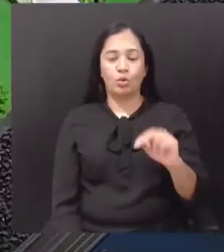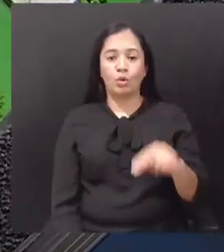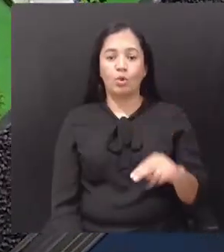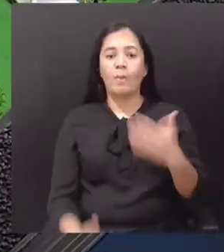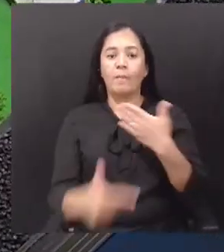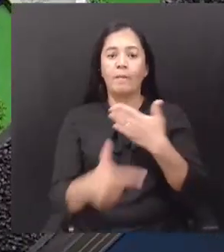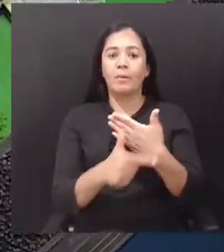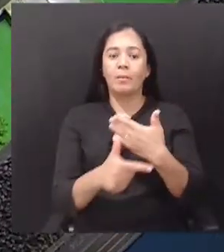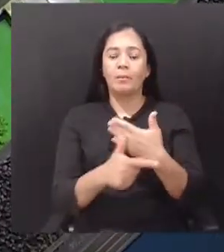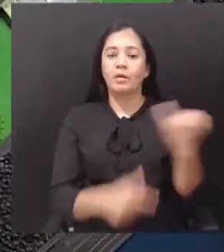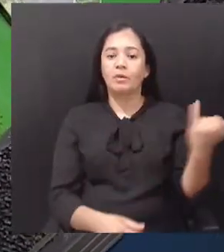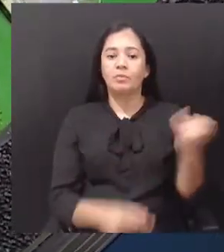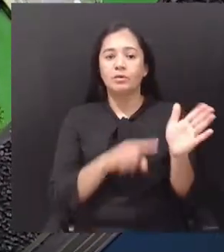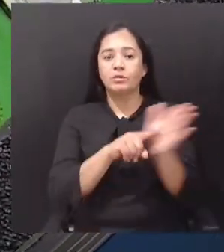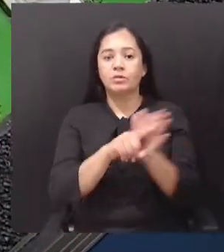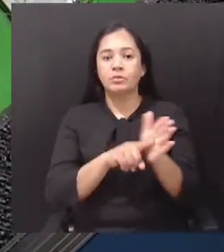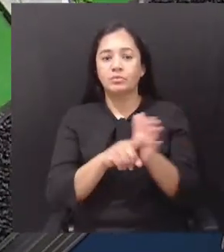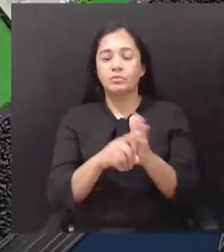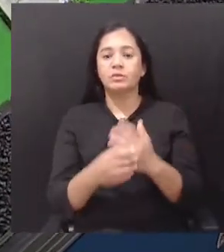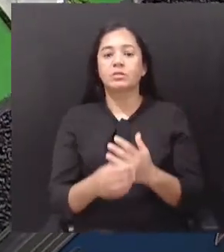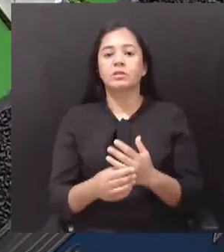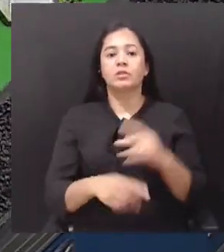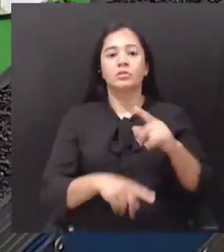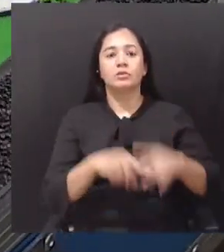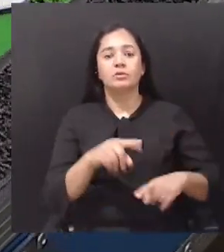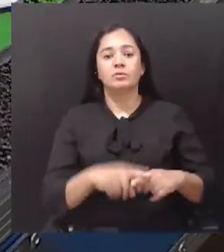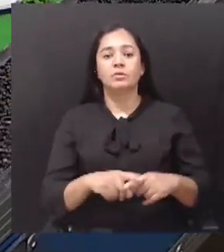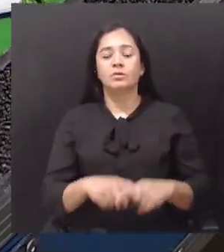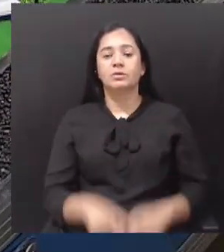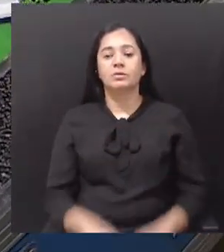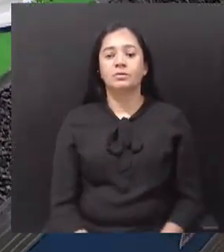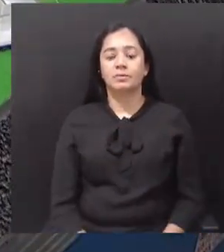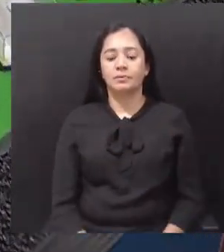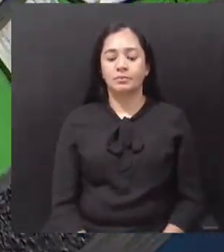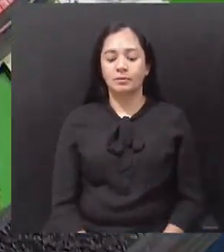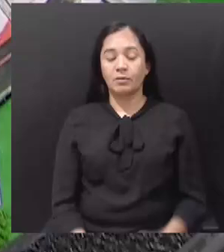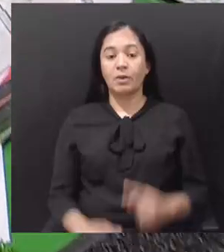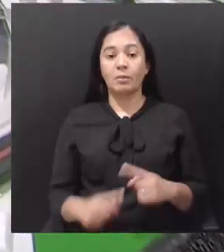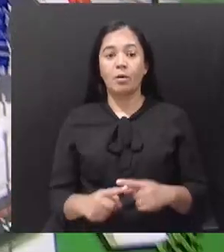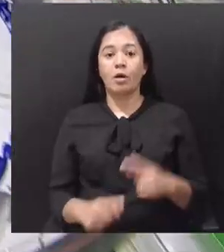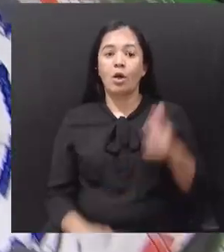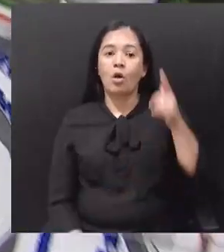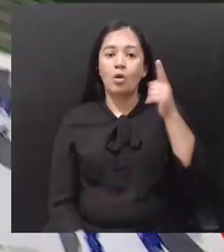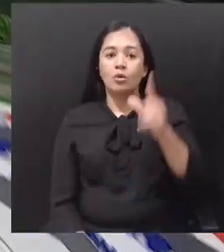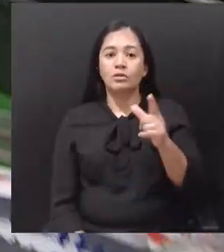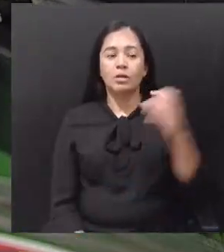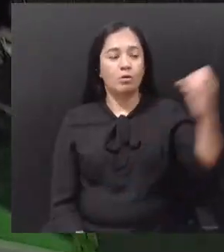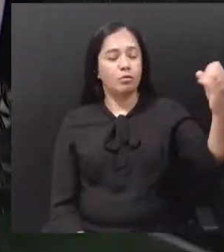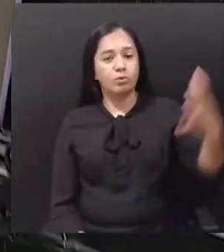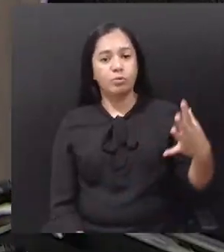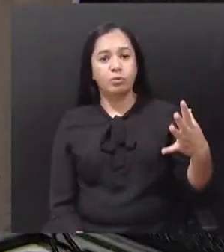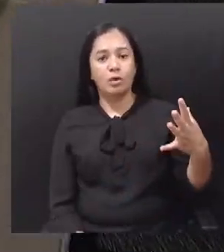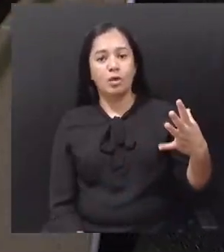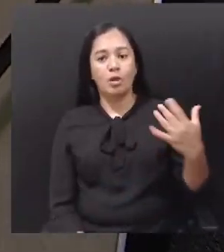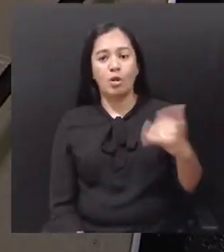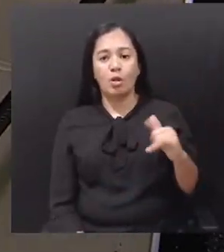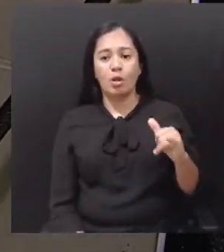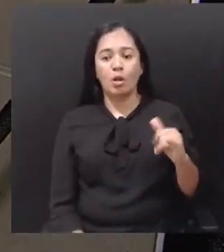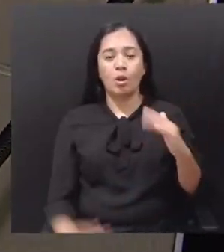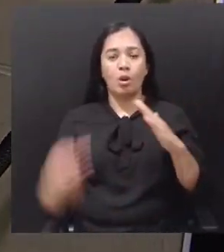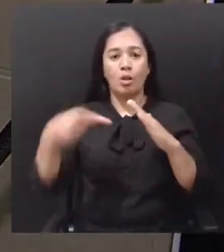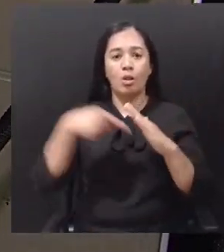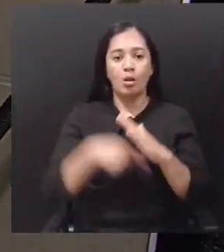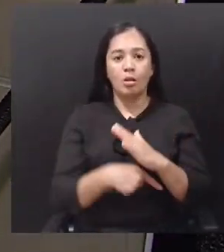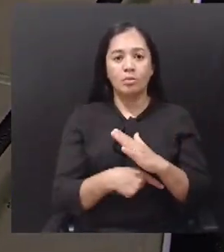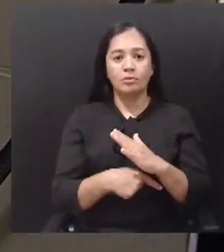investigação da matéria em escalas muito pequenas, porque ela consegue gerar luz muito energética e muito penetrante, e isso permite que